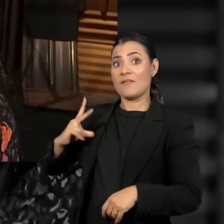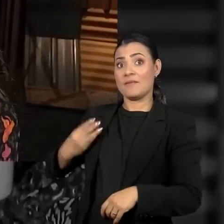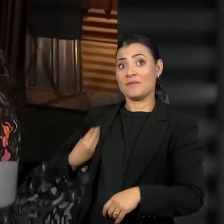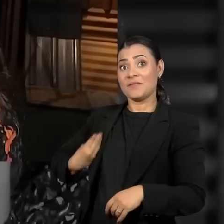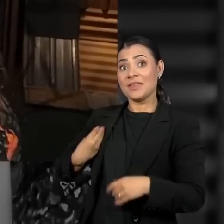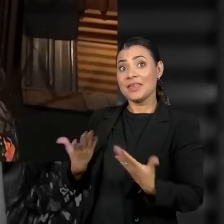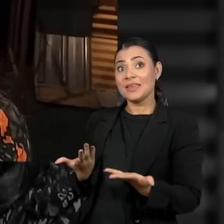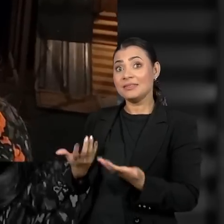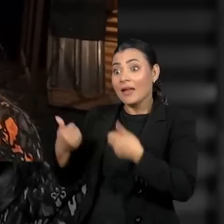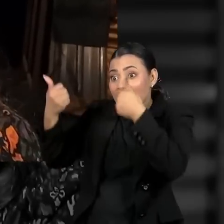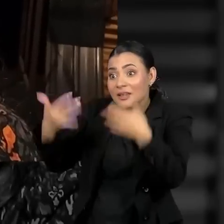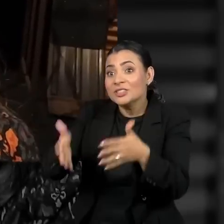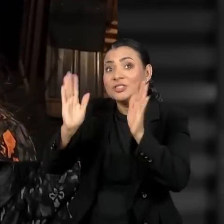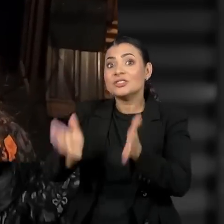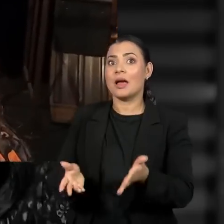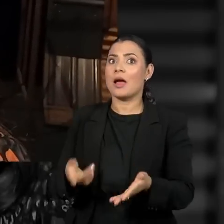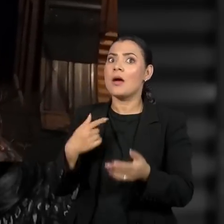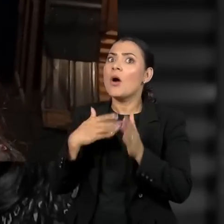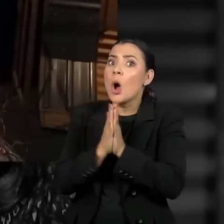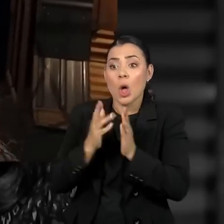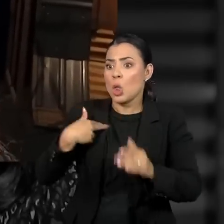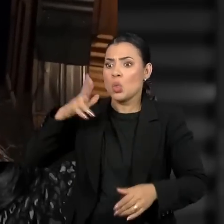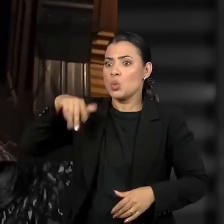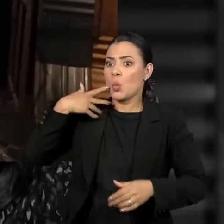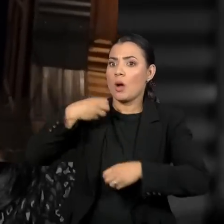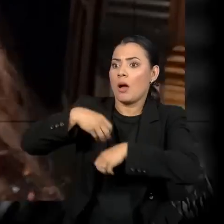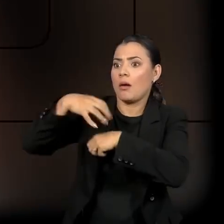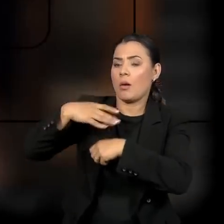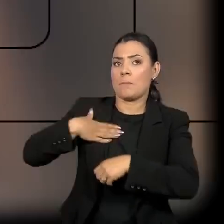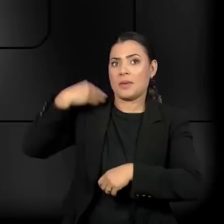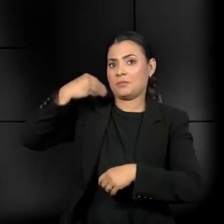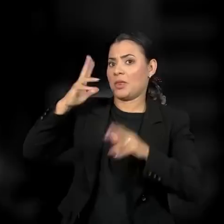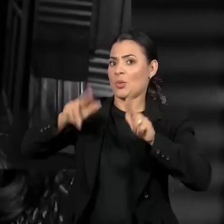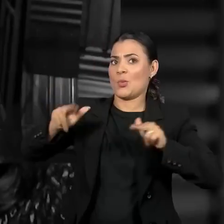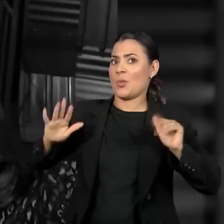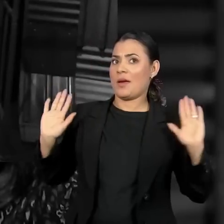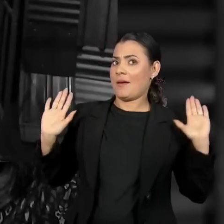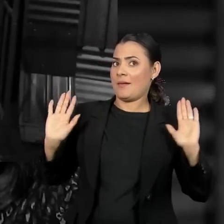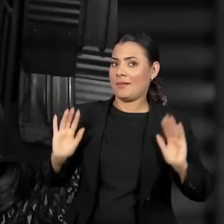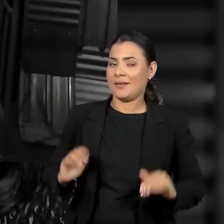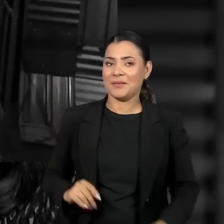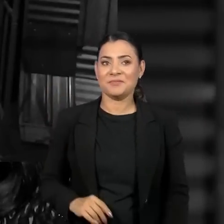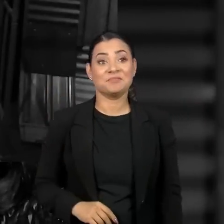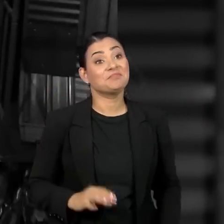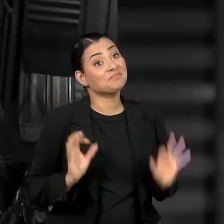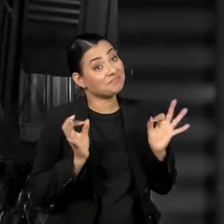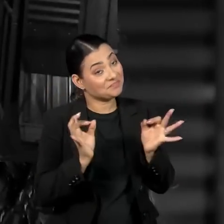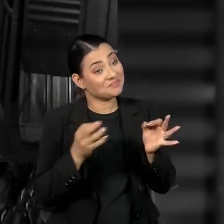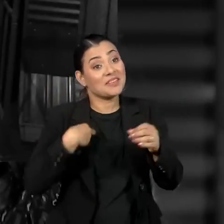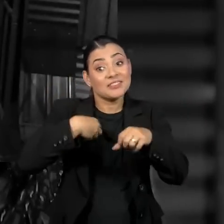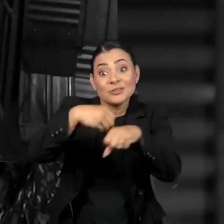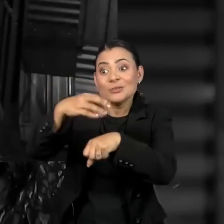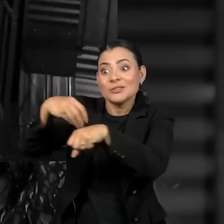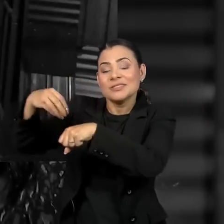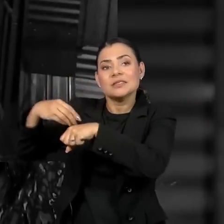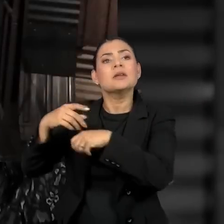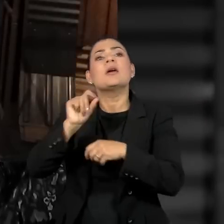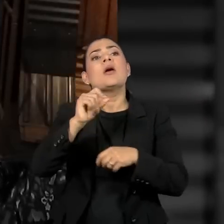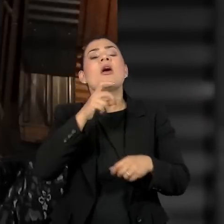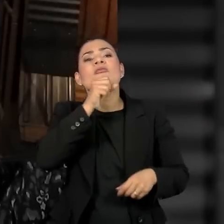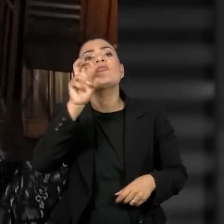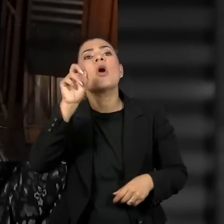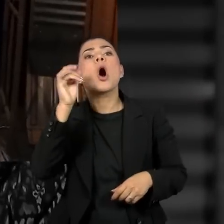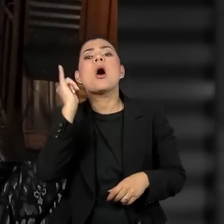Você me fez falar da minha vida pessoal, coisa que eu nunca faço. Meu Deus, mas foi rolando. Foi. Como é que chama a sua